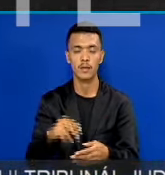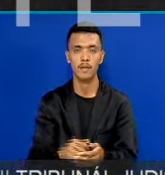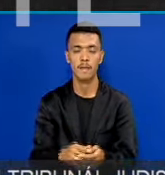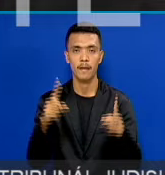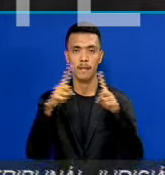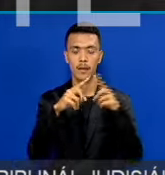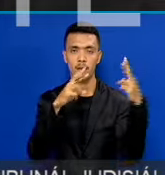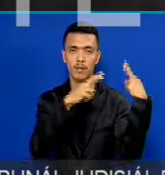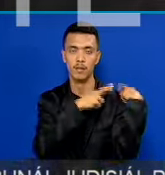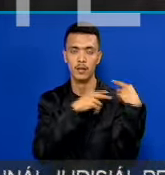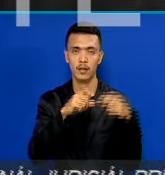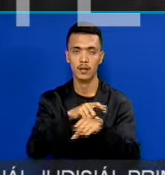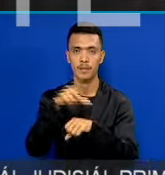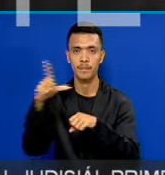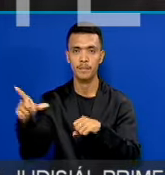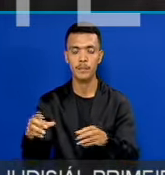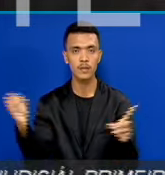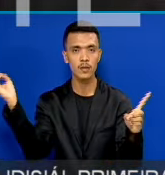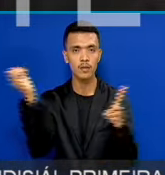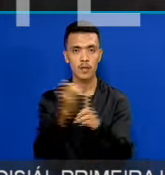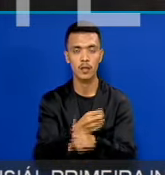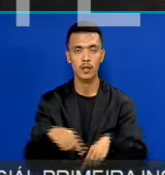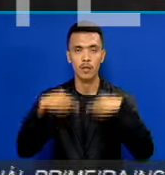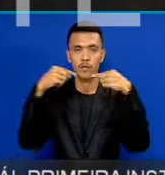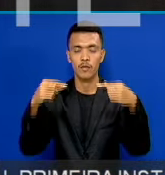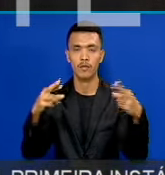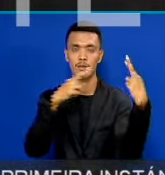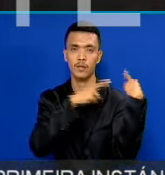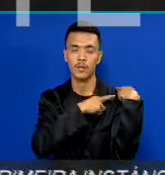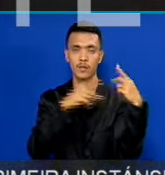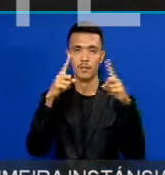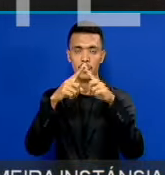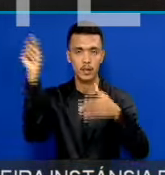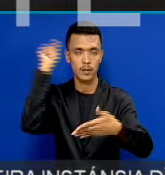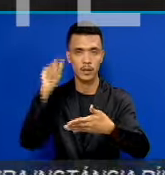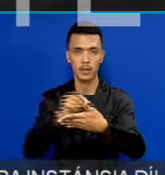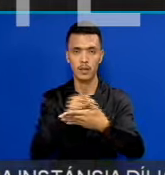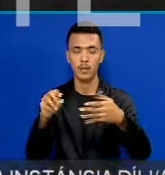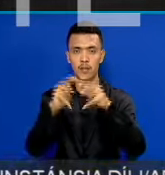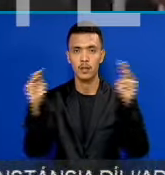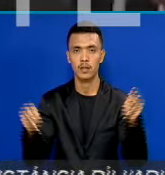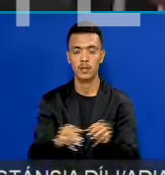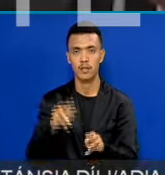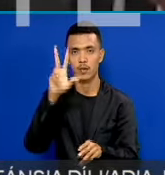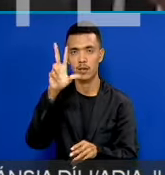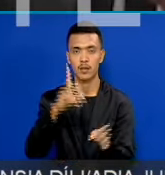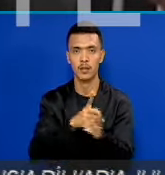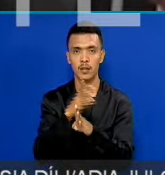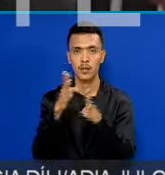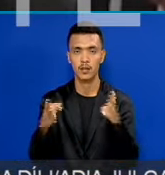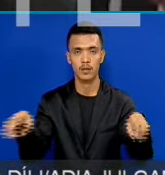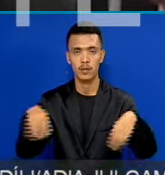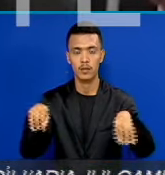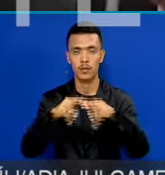no poder local. Oportunidade ne fomos posse ba secretário município na Intolo, diretor serviço municipal